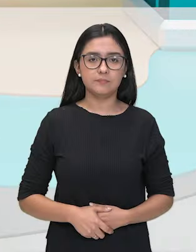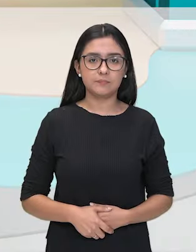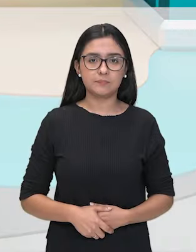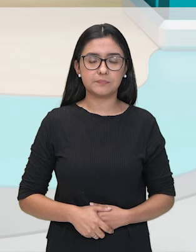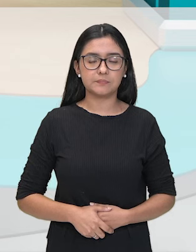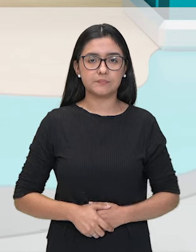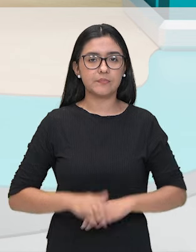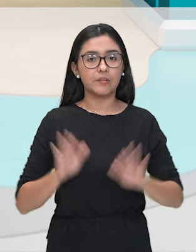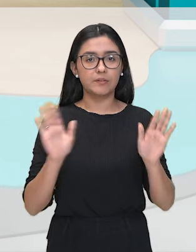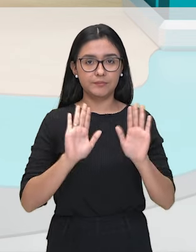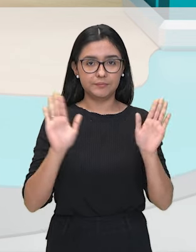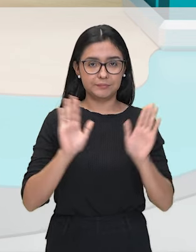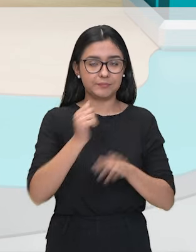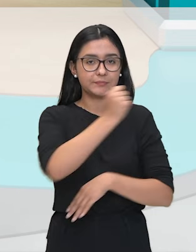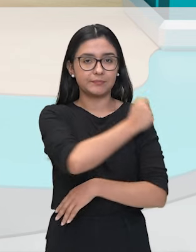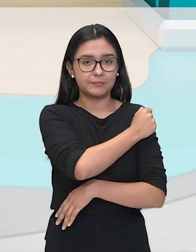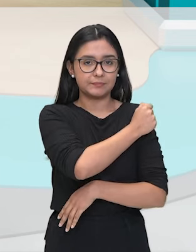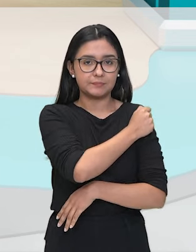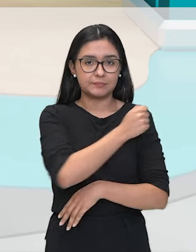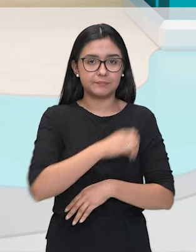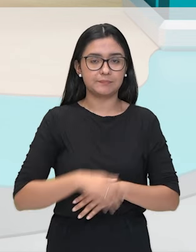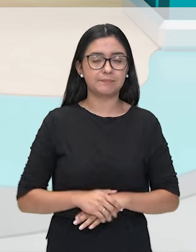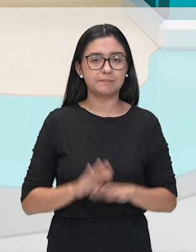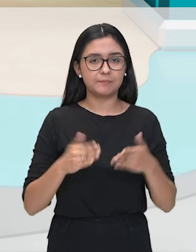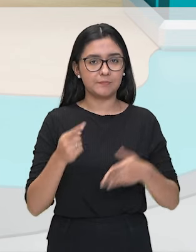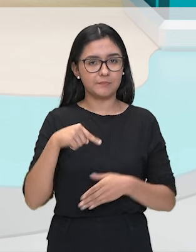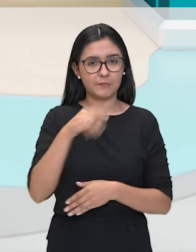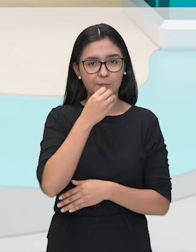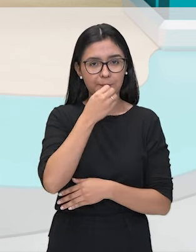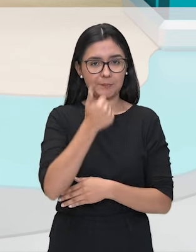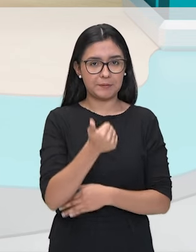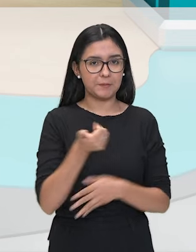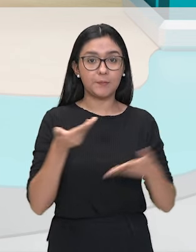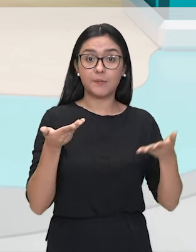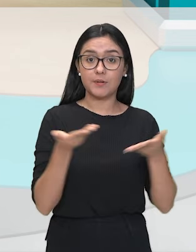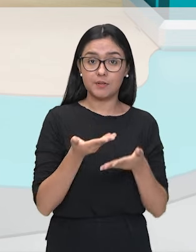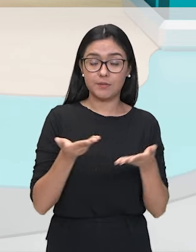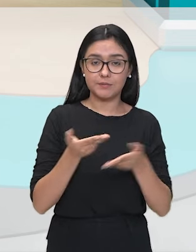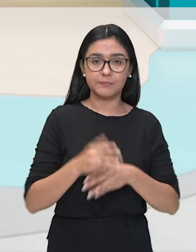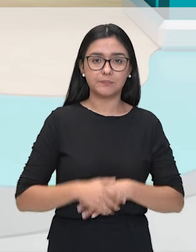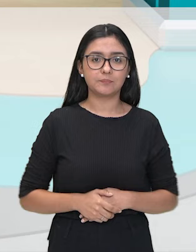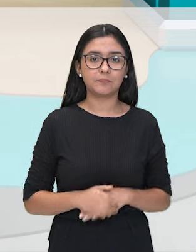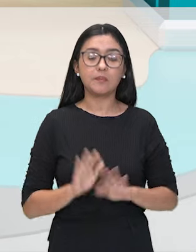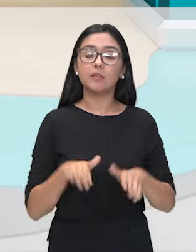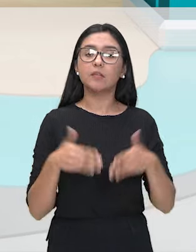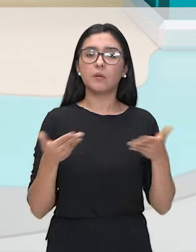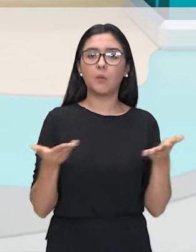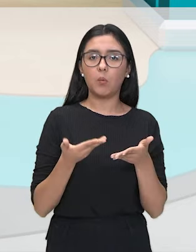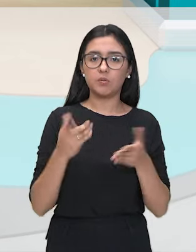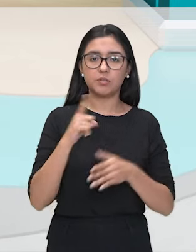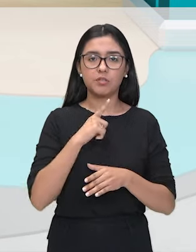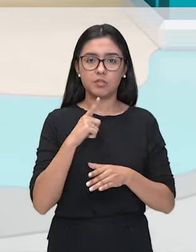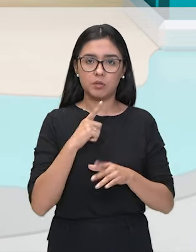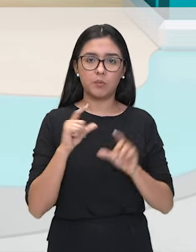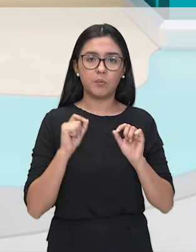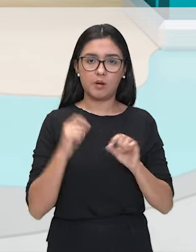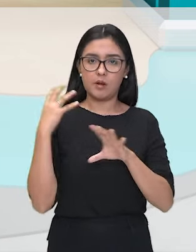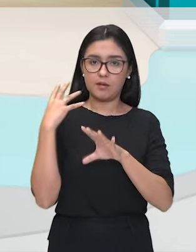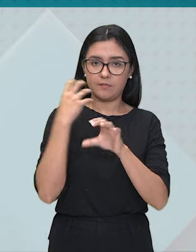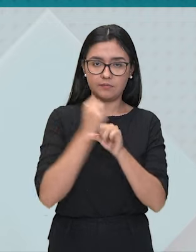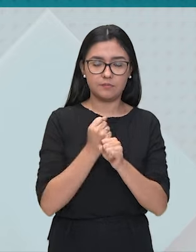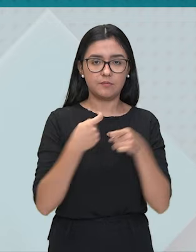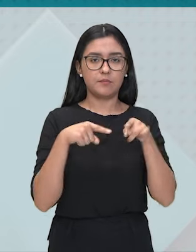Hei H como estão todos hoje E hoje nós temos revisão e avaliação